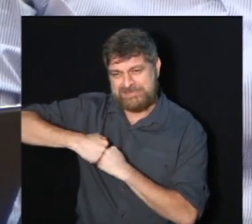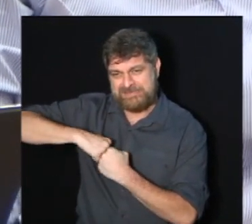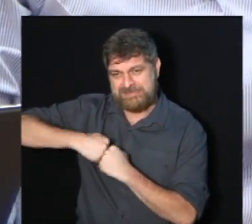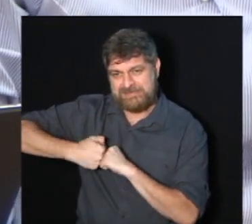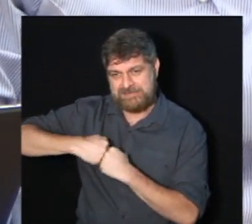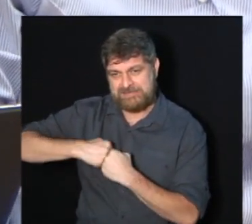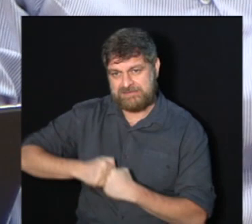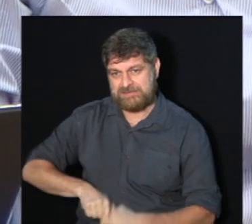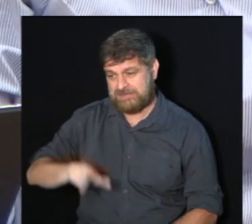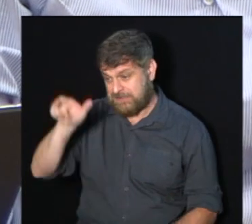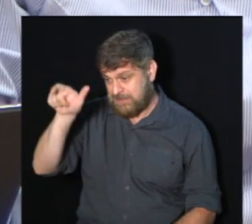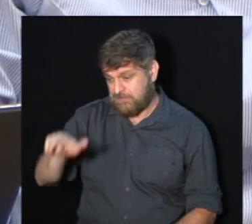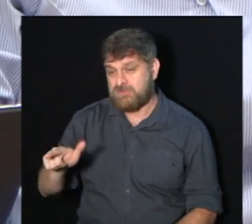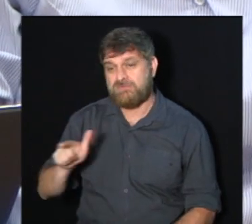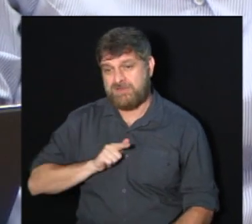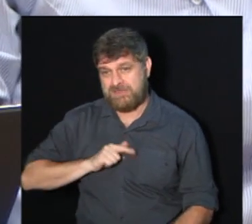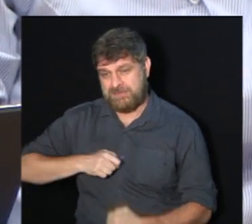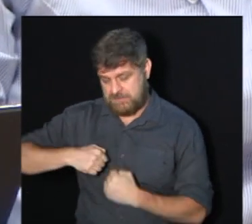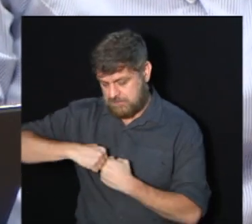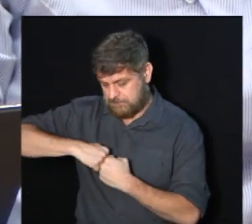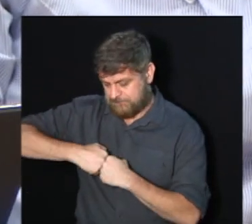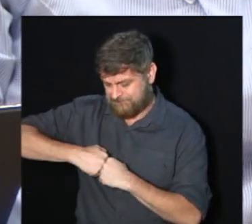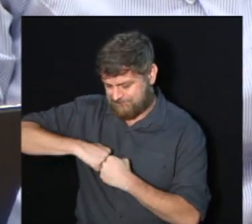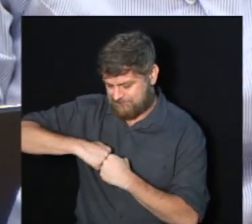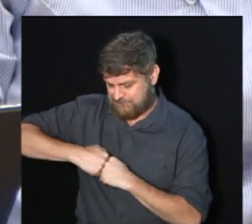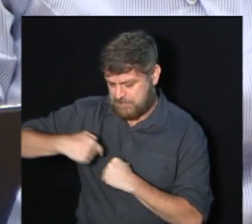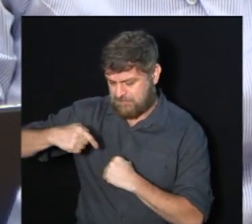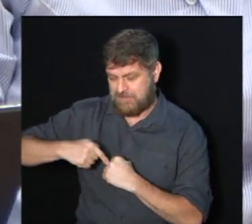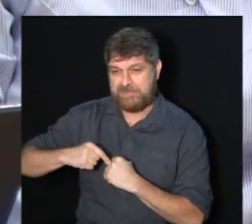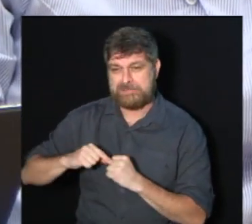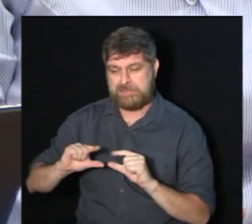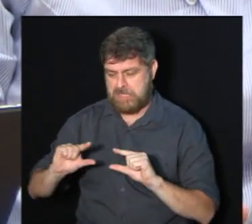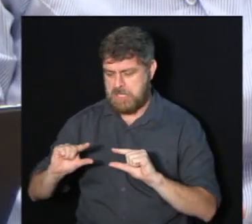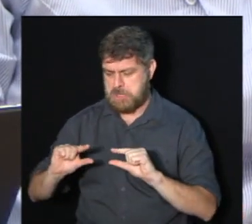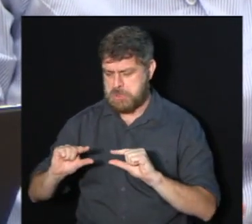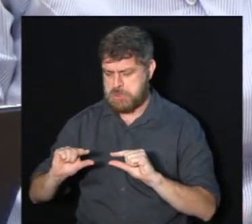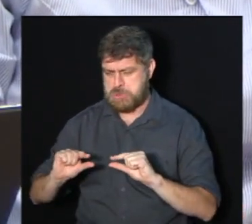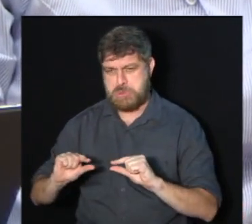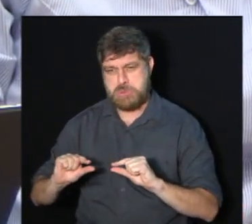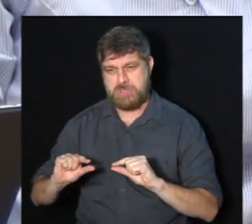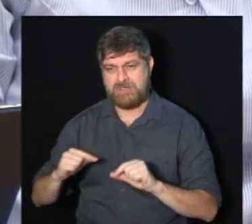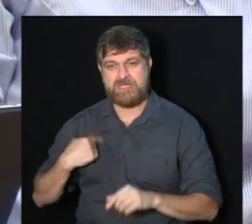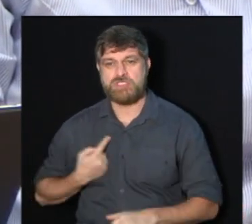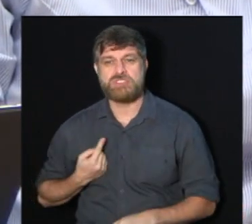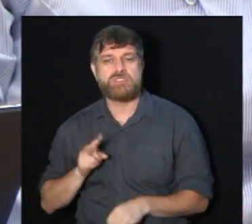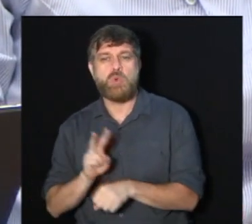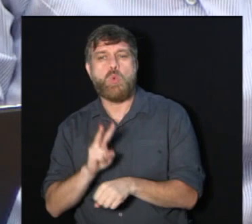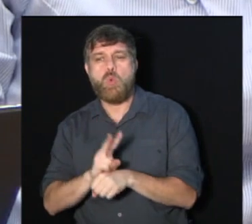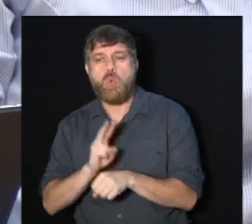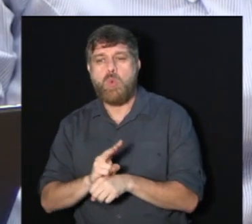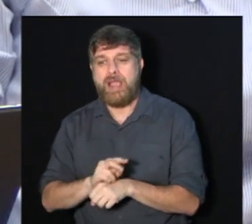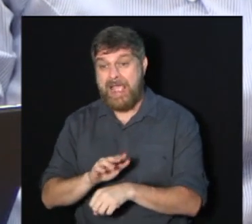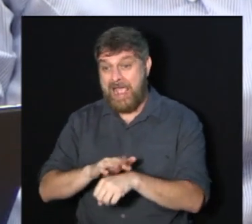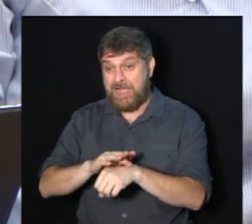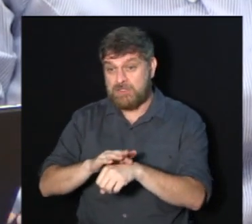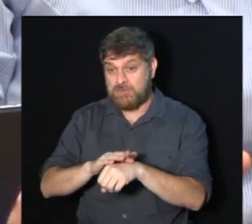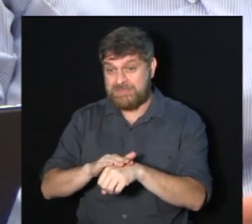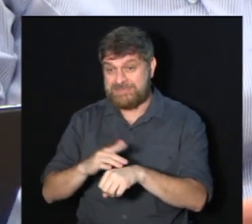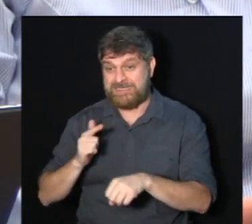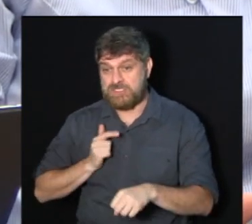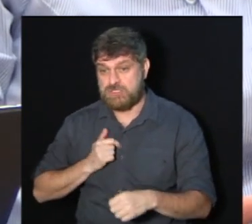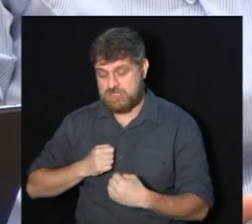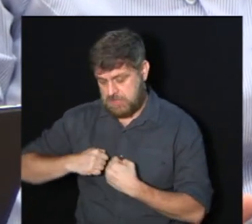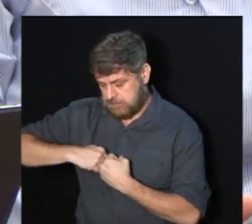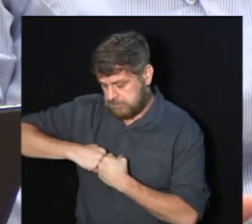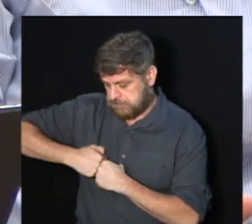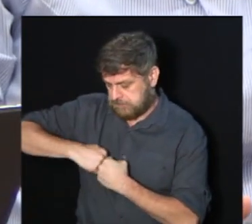você vai ter esse desgaste da cartilagem. Isso é comum, tá? Então, na verdade, a gente não trata a artrose, a gente trata a disfunção